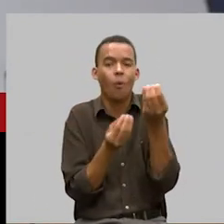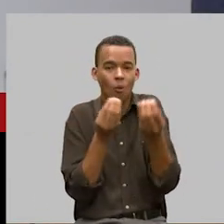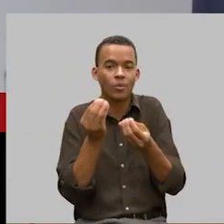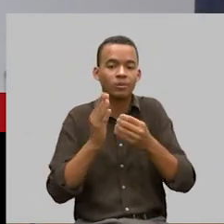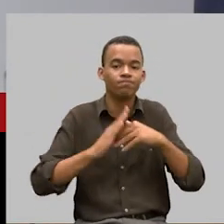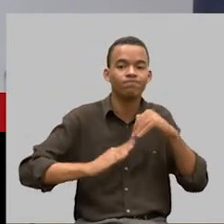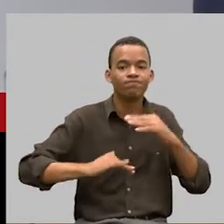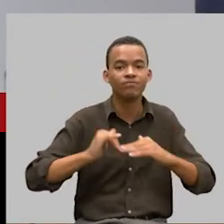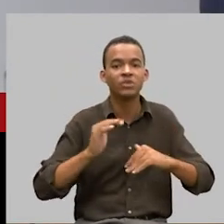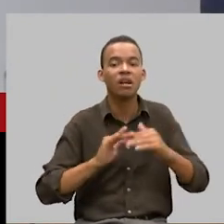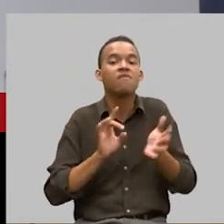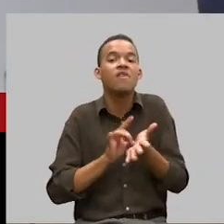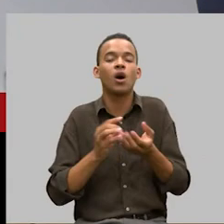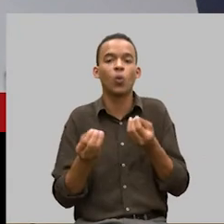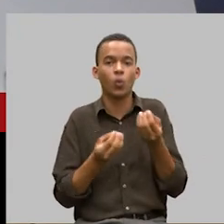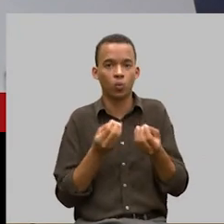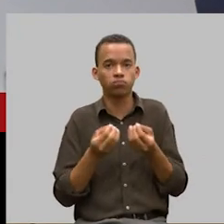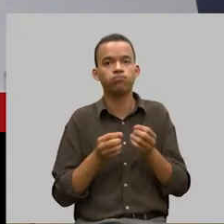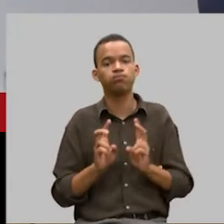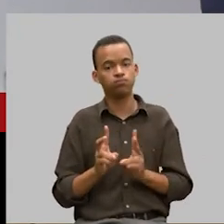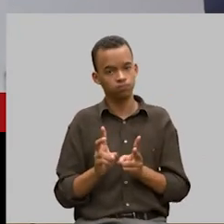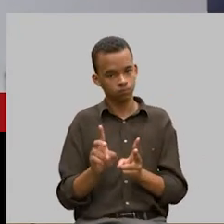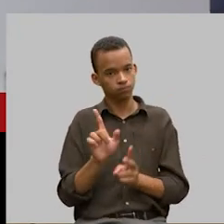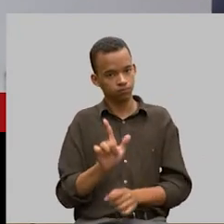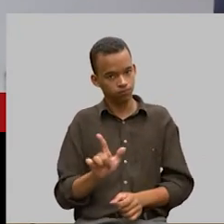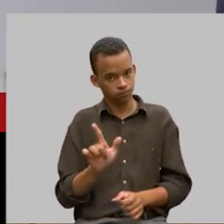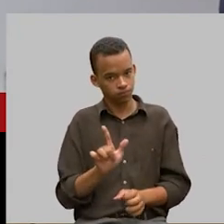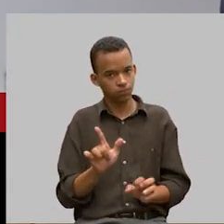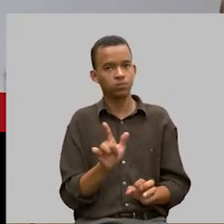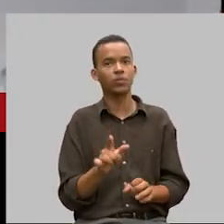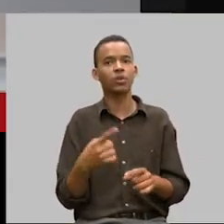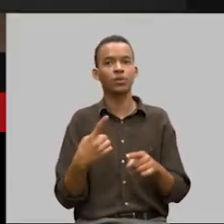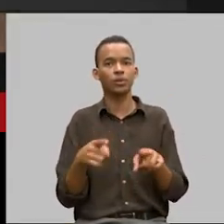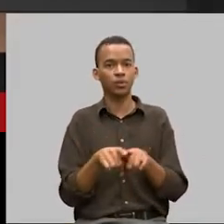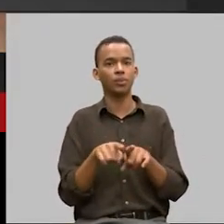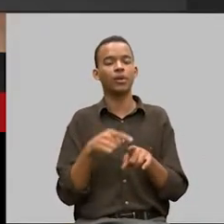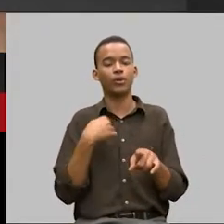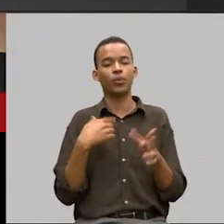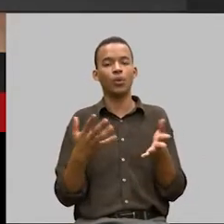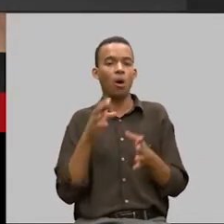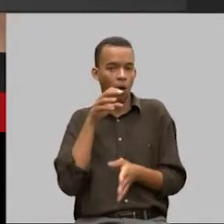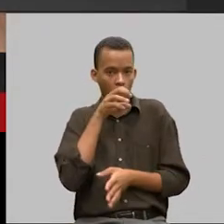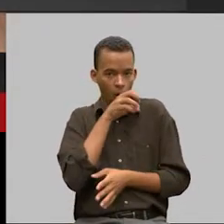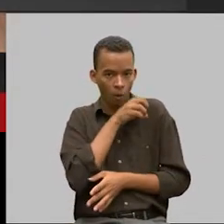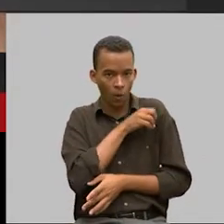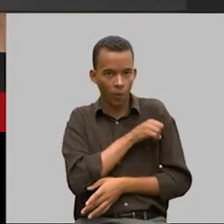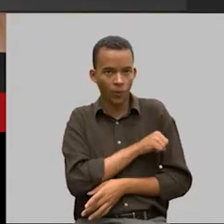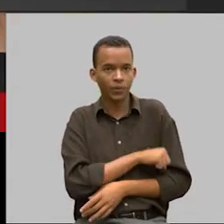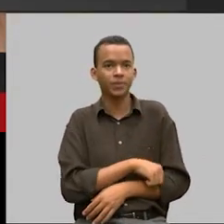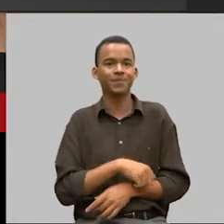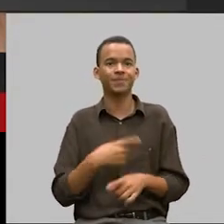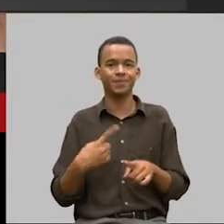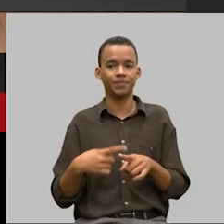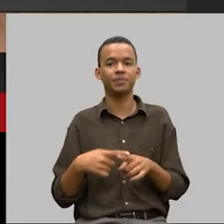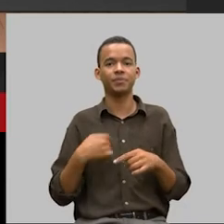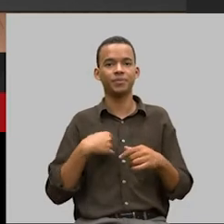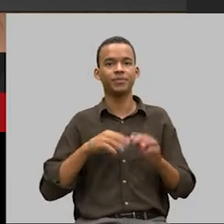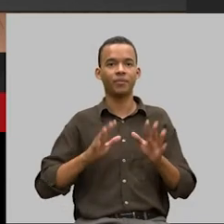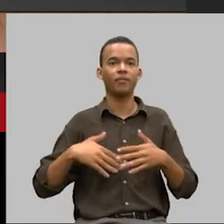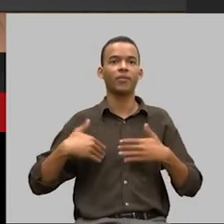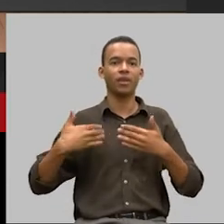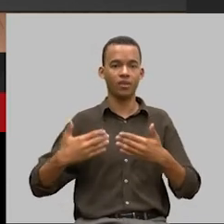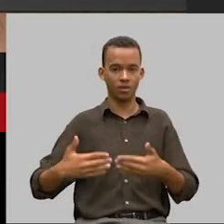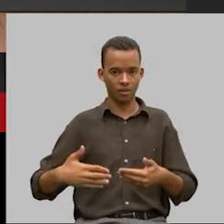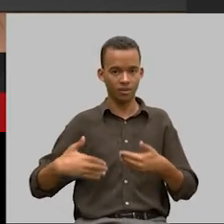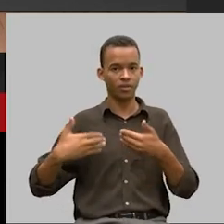faz seguindo nessa lógica e sendo bem mais rápida né só essas esses primeiro que eu vou devagarzinho assim para